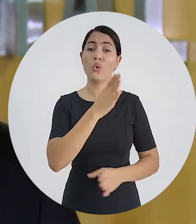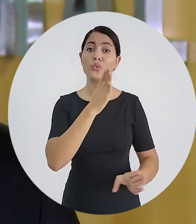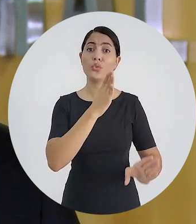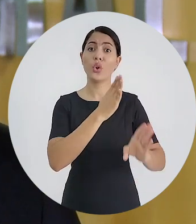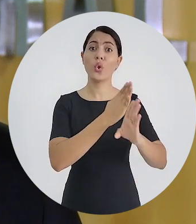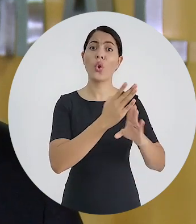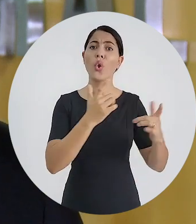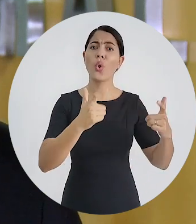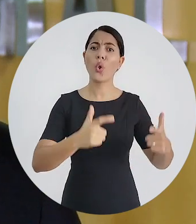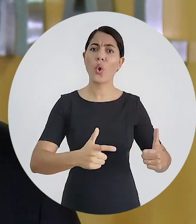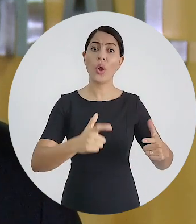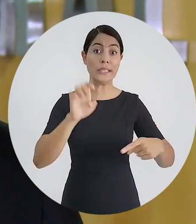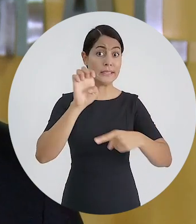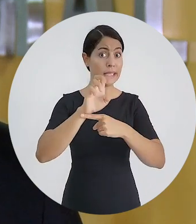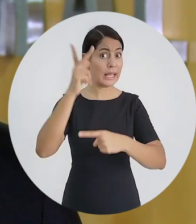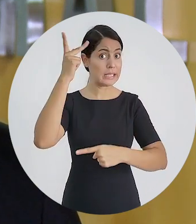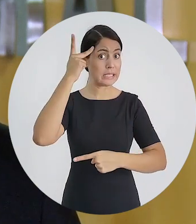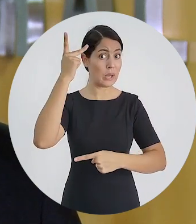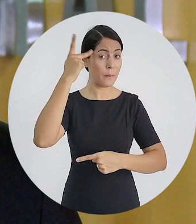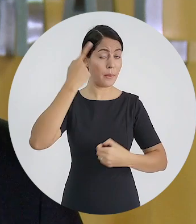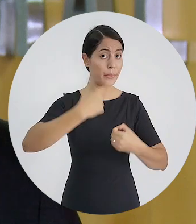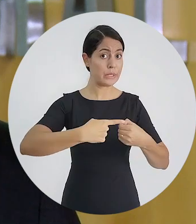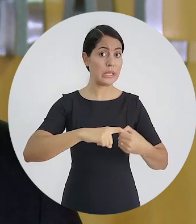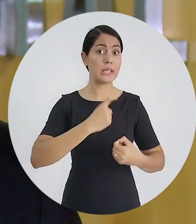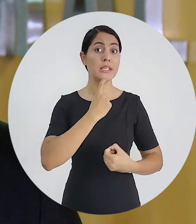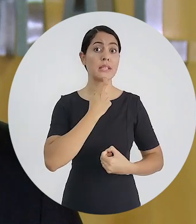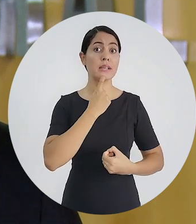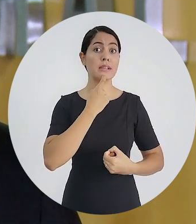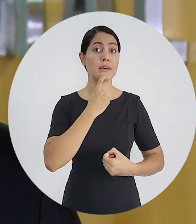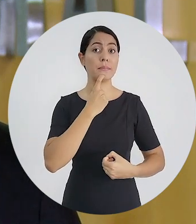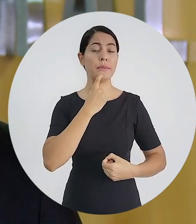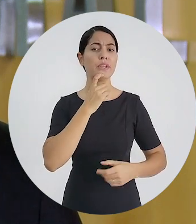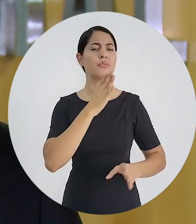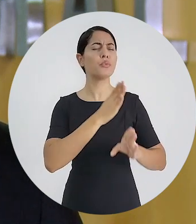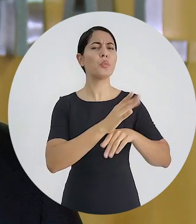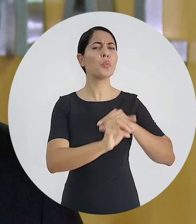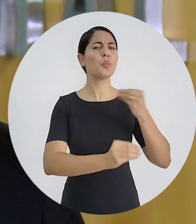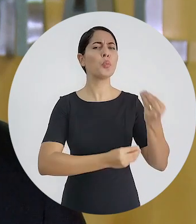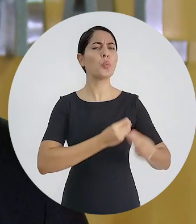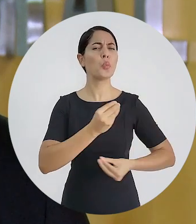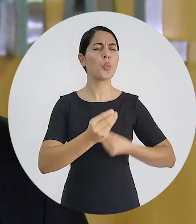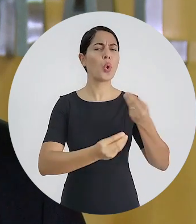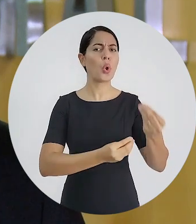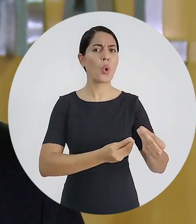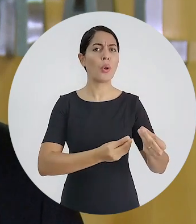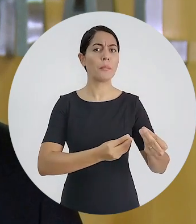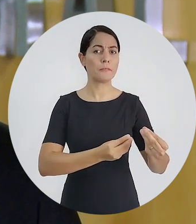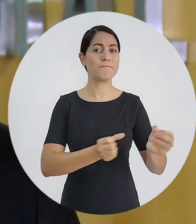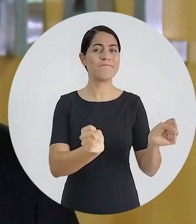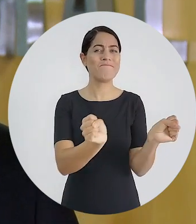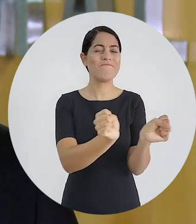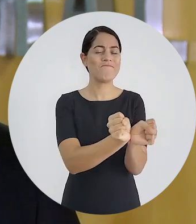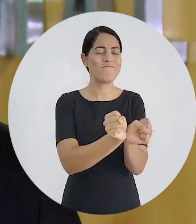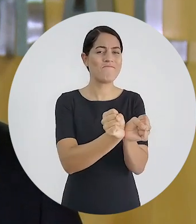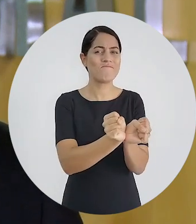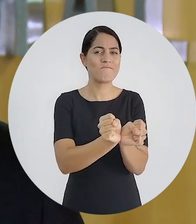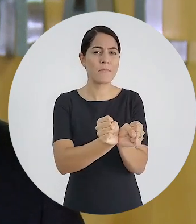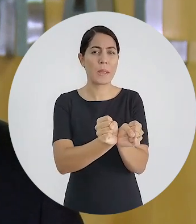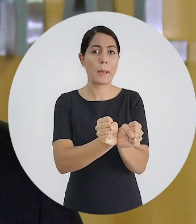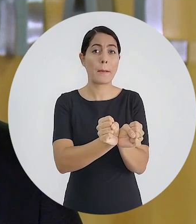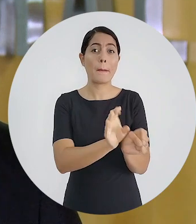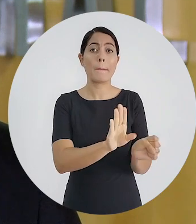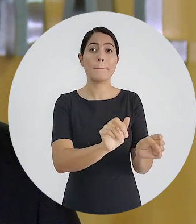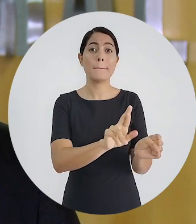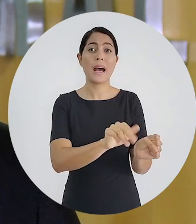encontrada por policiais militares com as mãos e pés acorrentados dentro de um barril de ferro. Segundo a PM, o menino estava debilitado